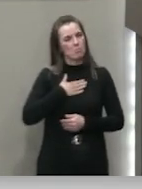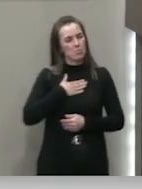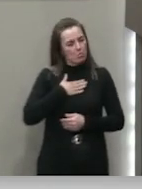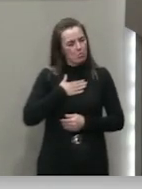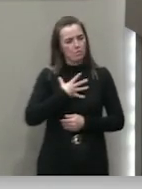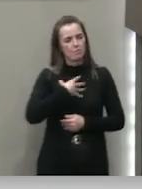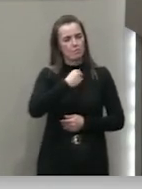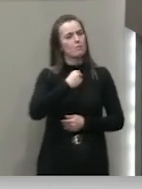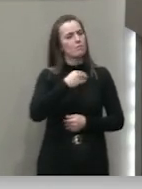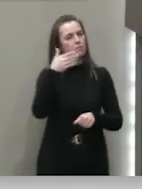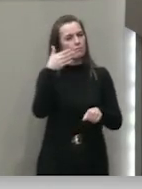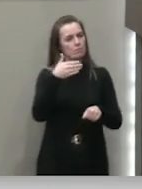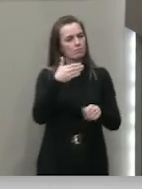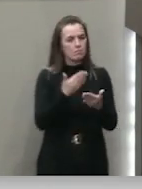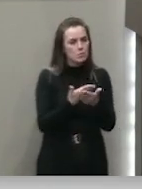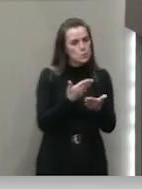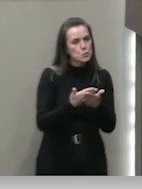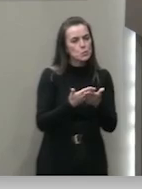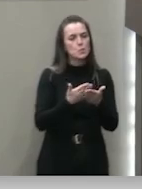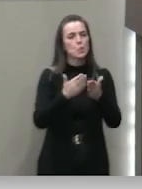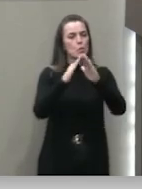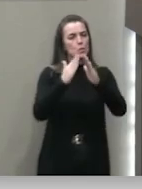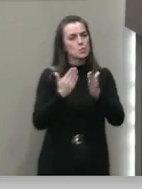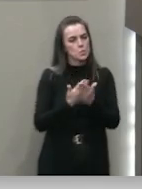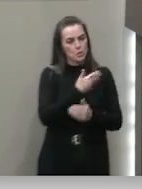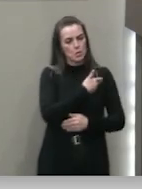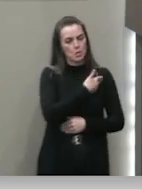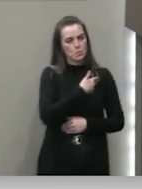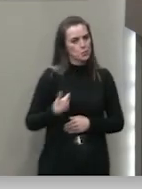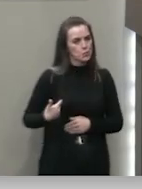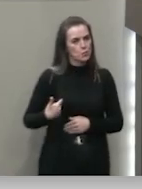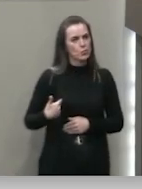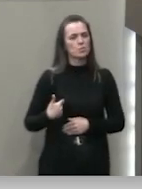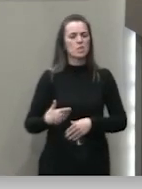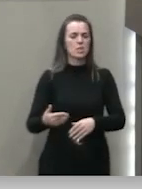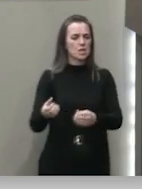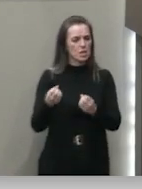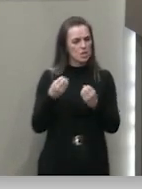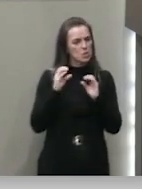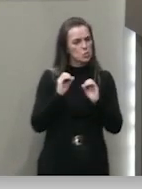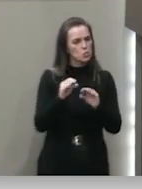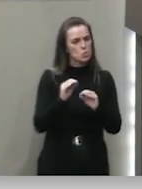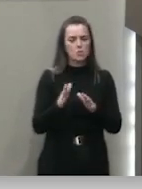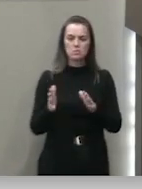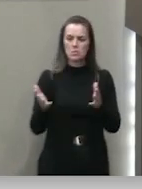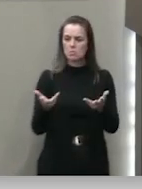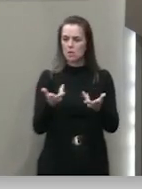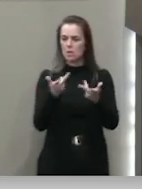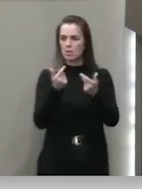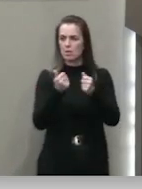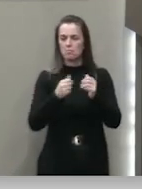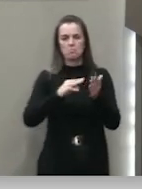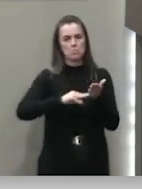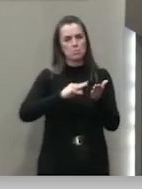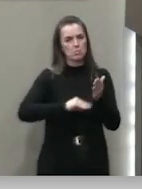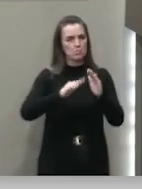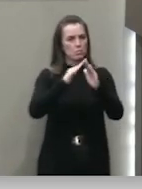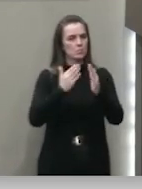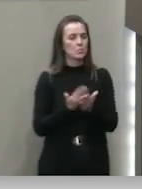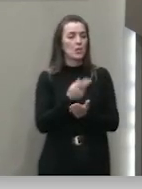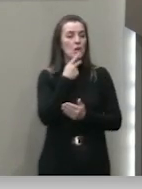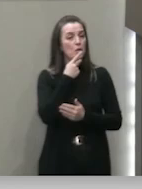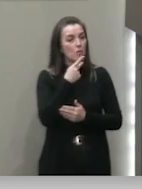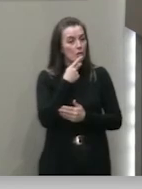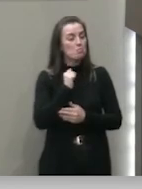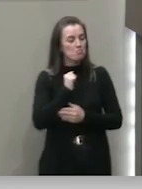pública aqui, foi muito bem educada, né, na questão da metodologia escolar, e dizer que